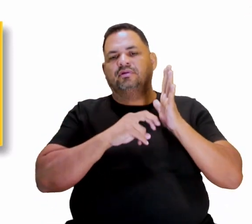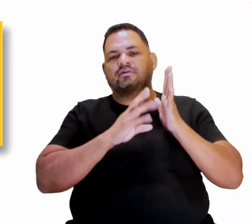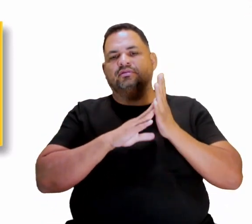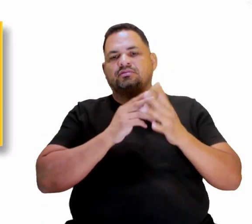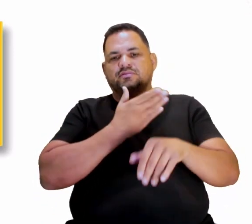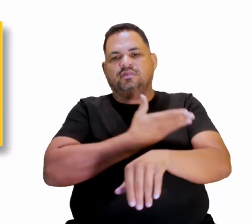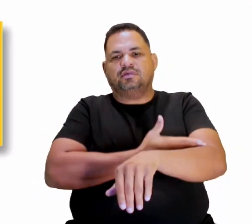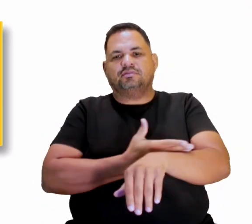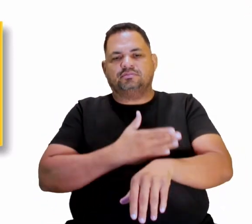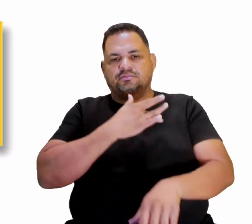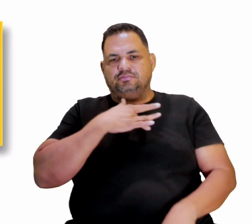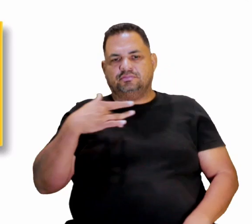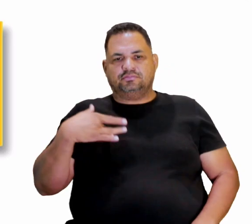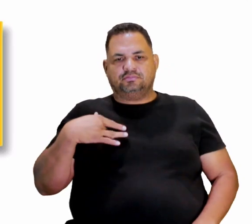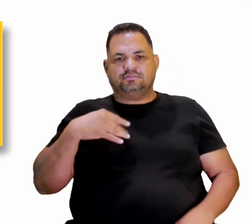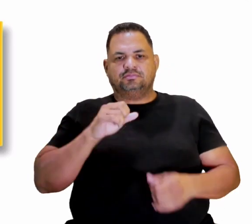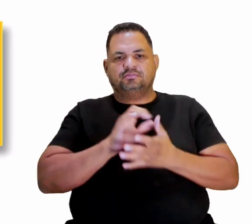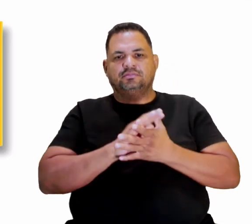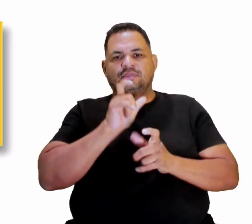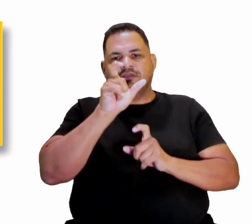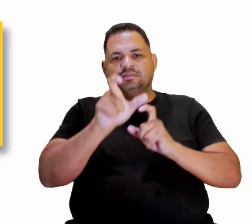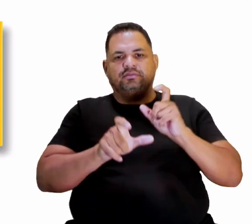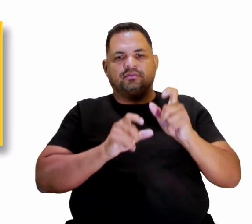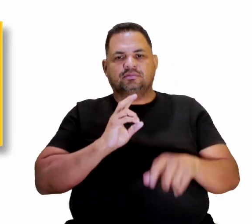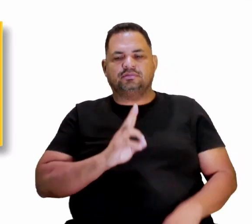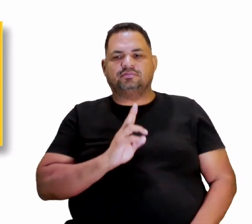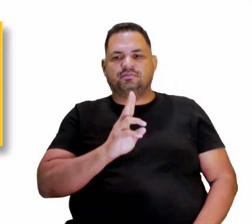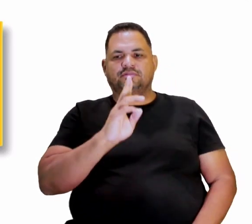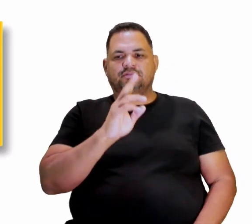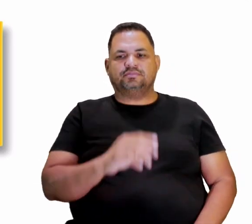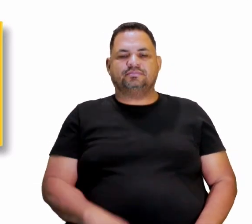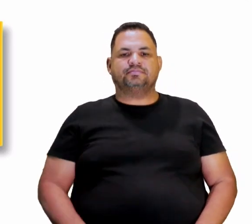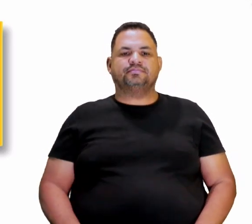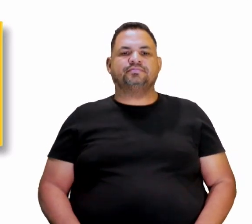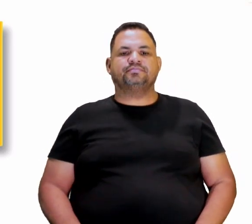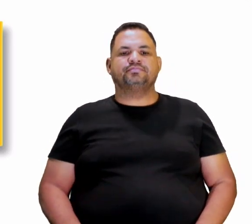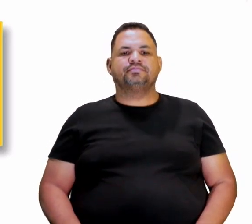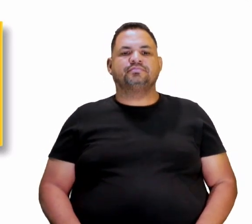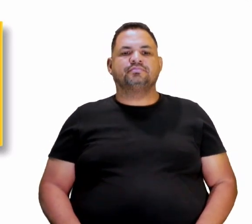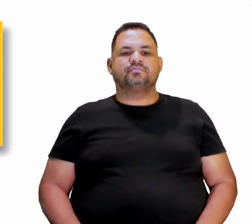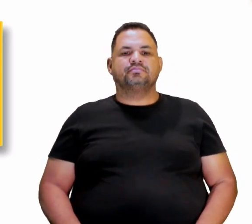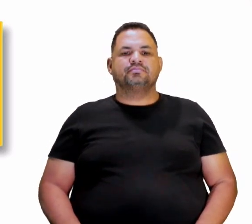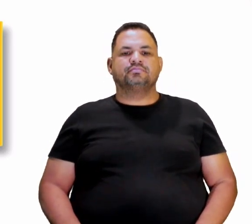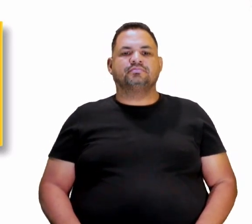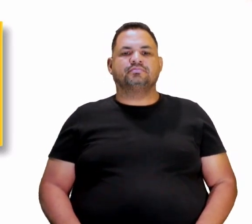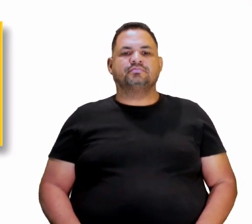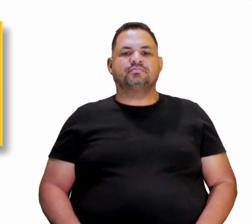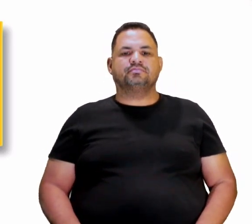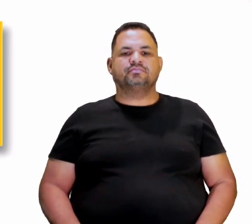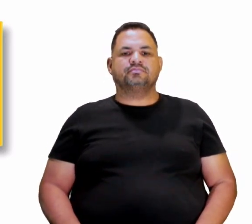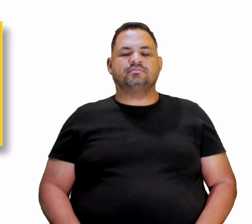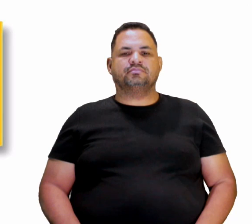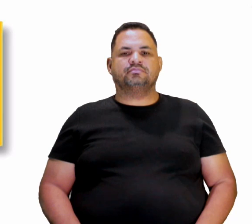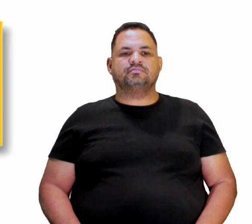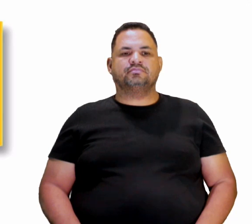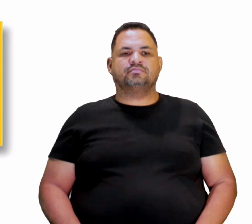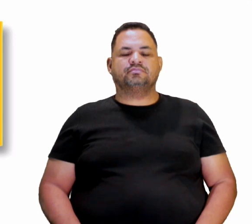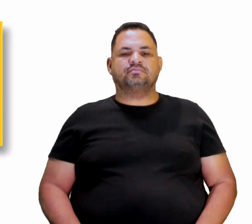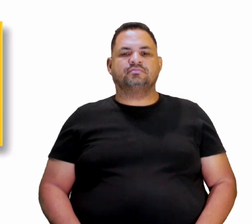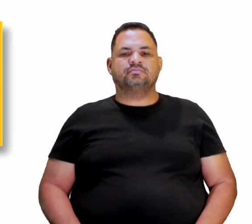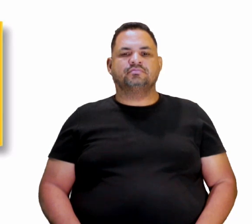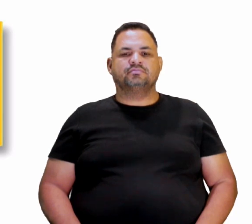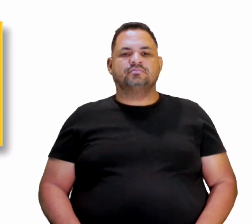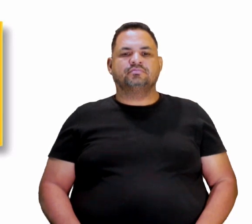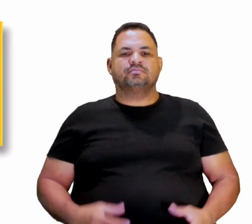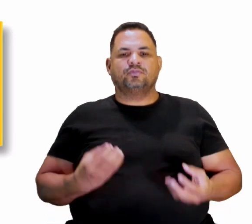frequência, certo? Ainda ligado lá com o nosso Simple Present. Também a gente viu sobre a aula do How Do You Feel Today?